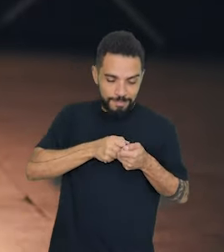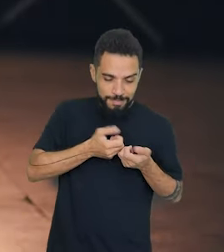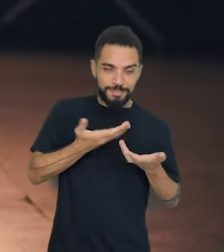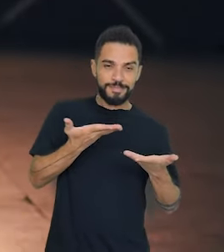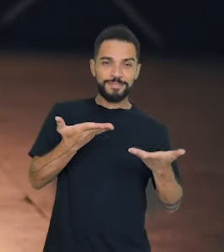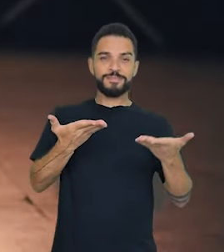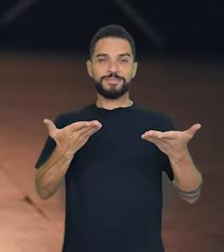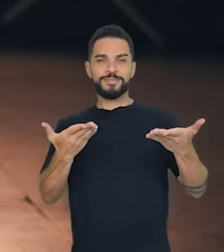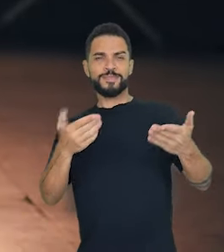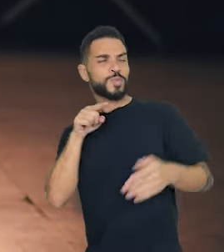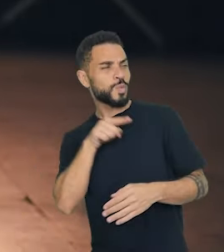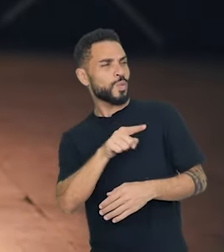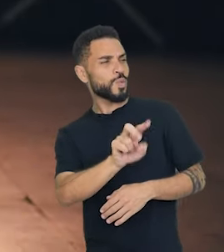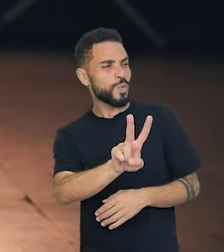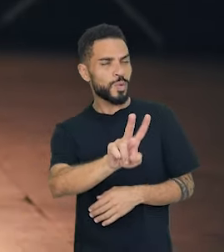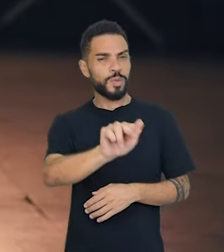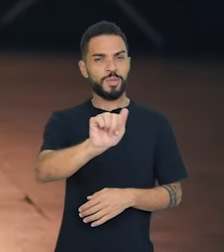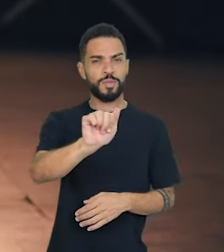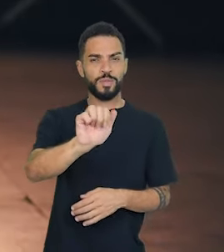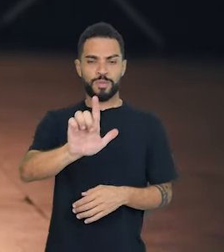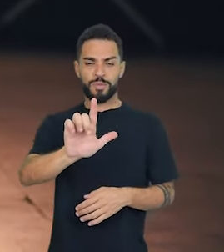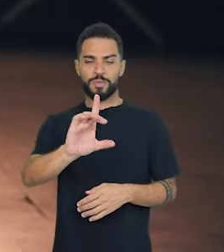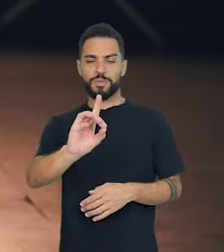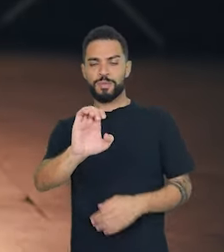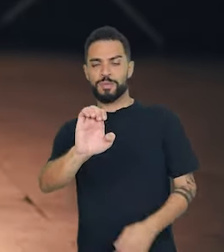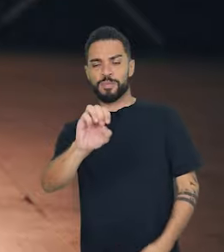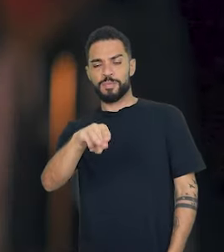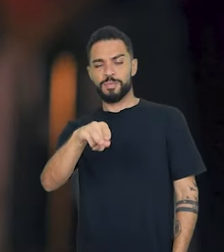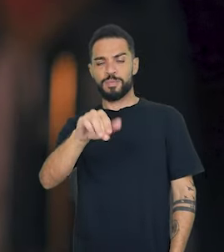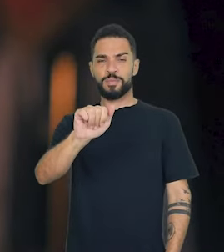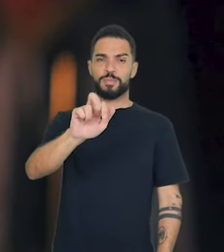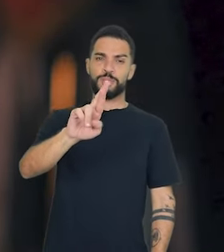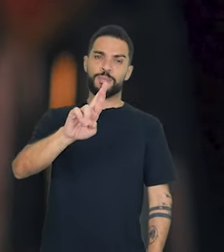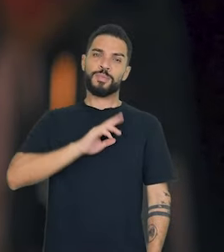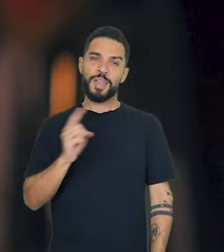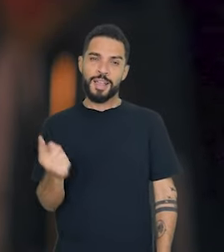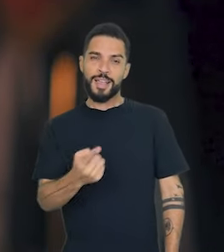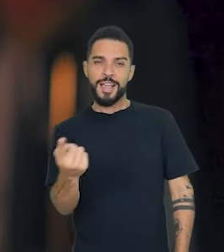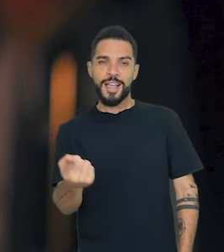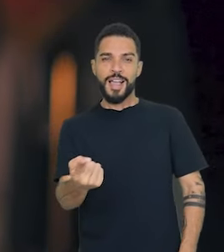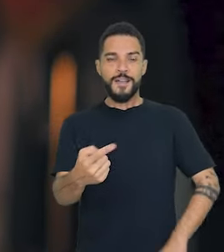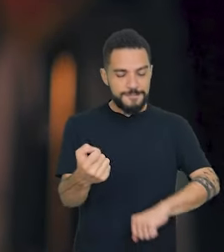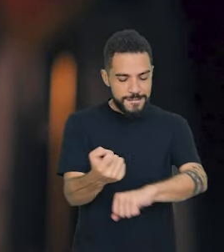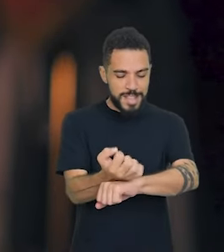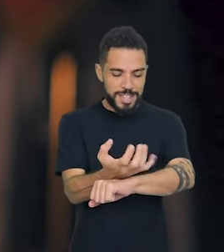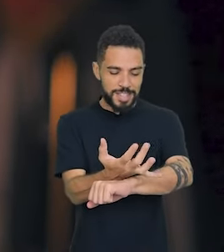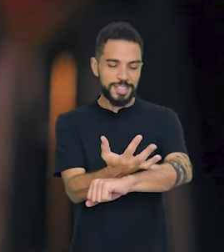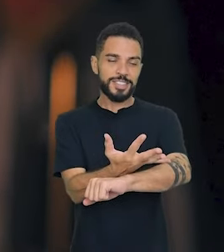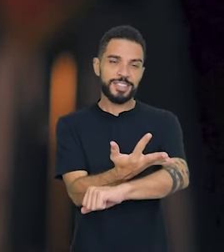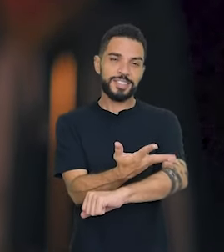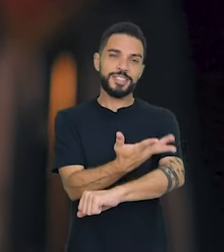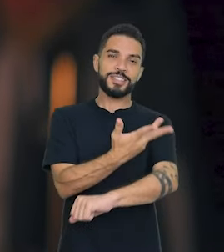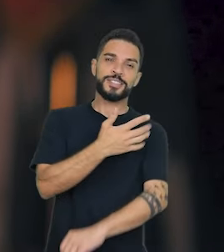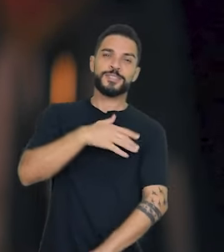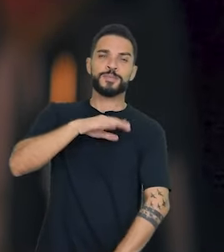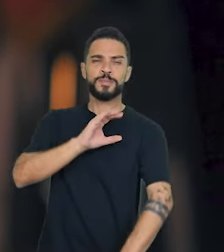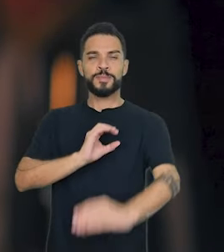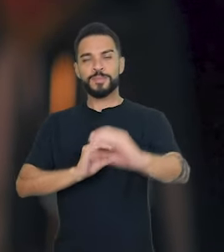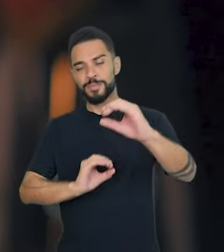o Valdemar, nosso mestre-sala, eternamente encantado.